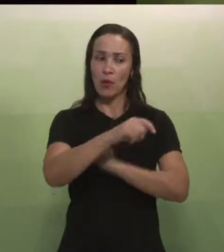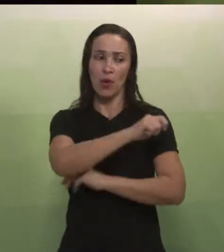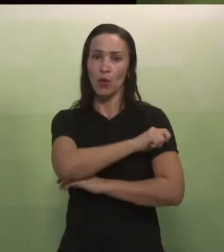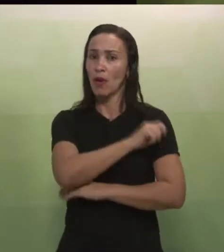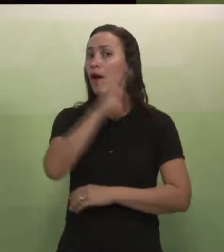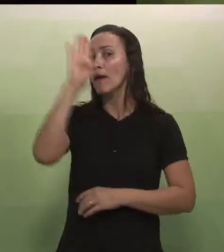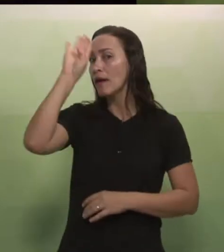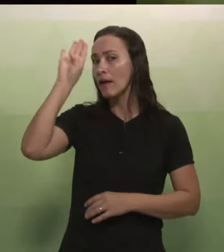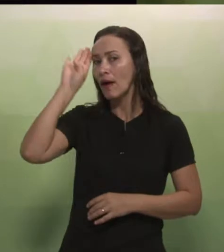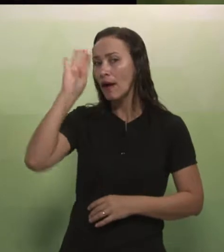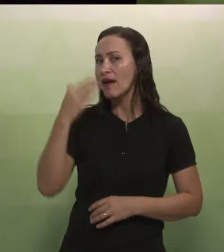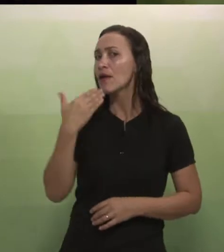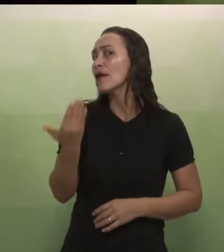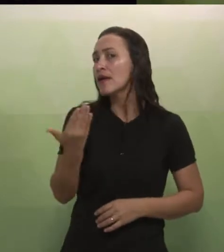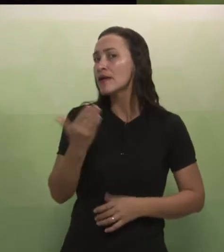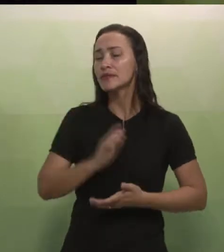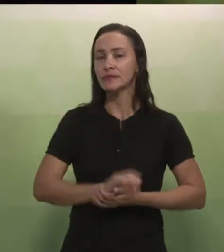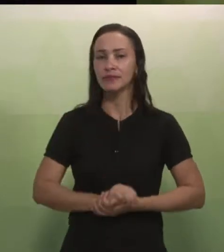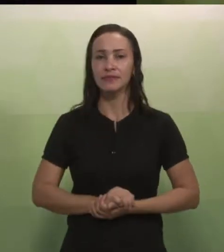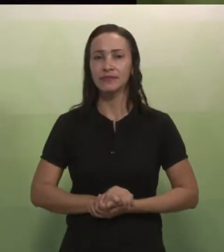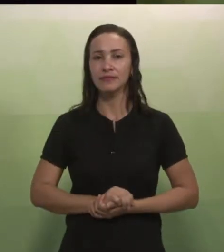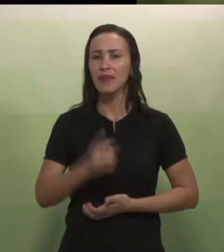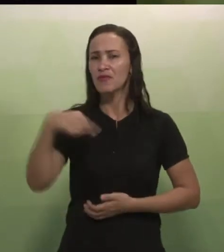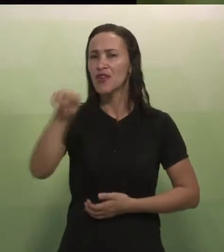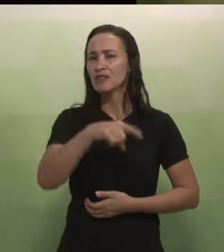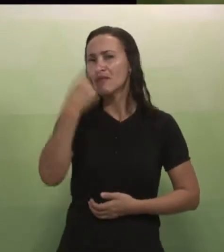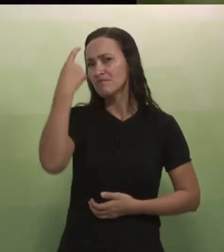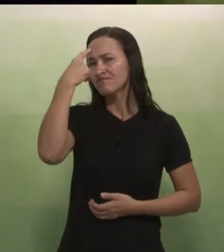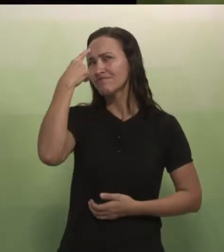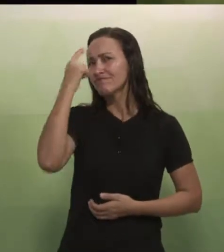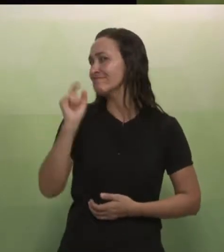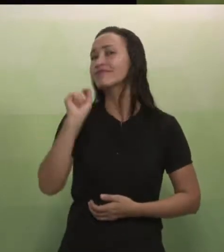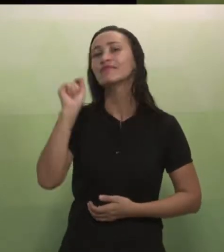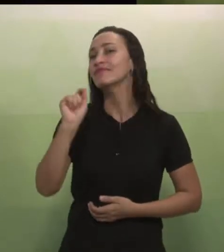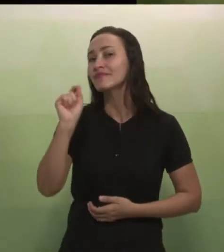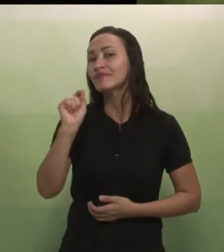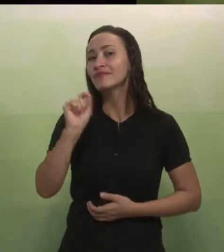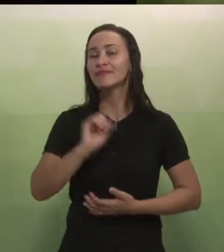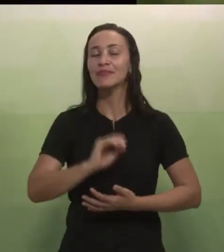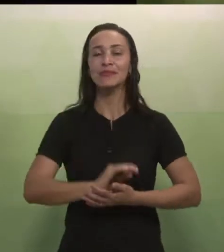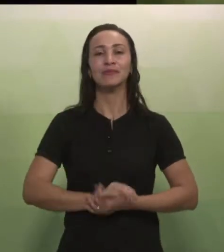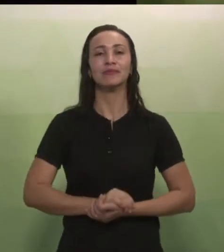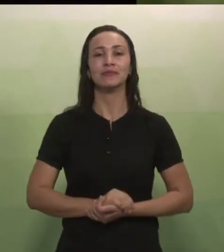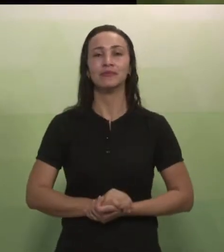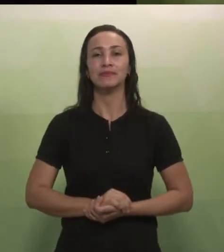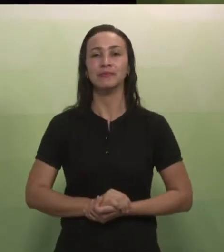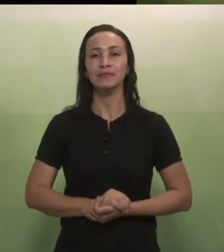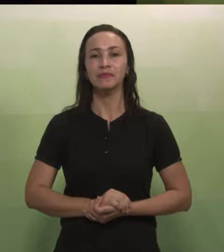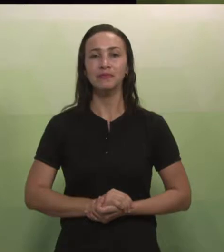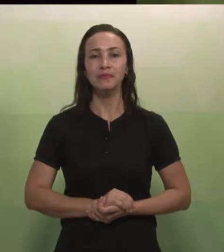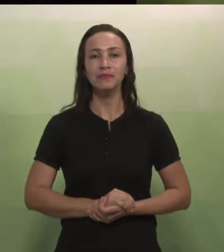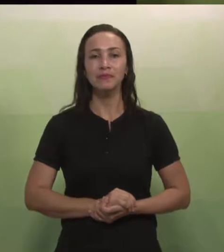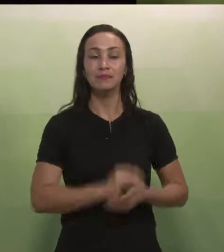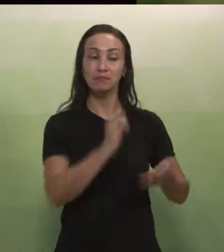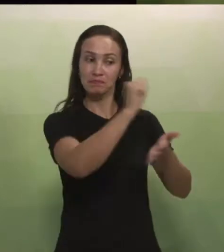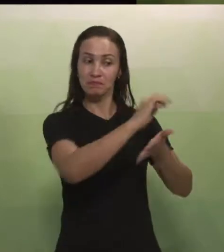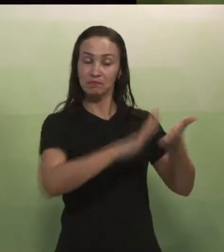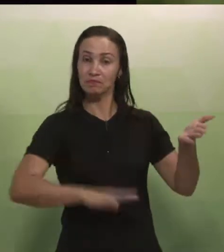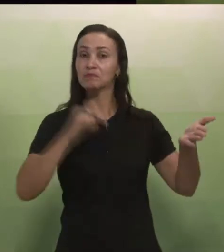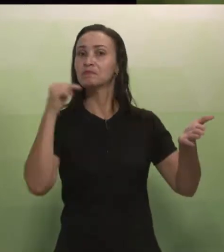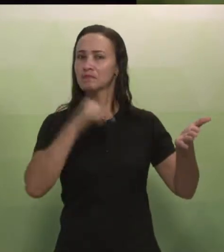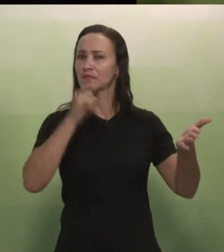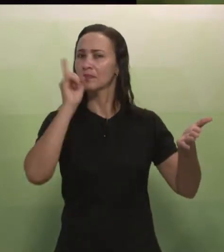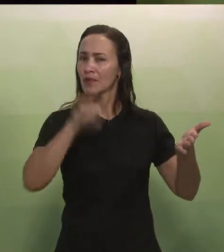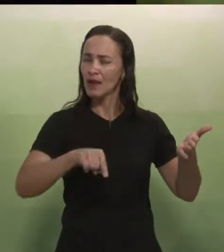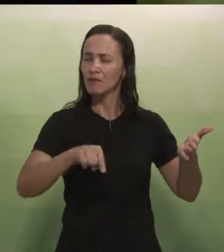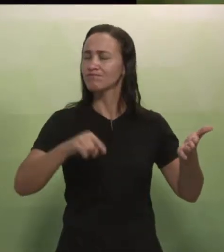acadêmico? O que vocês pensam sobre isso? Bem, essas atividades